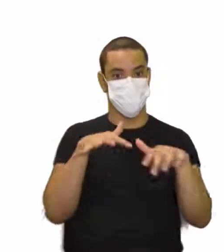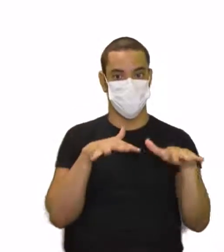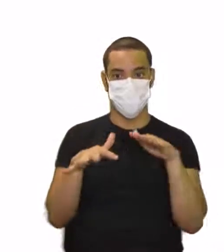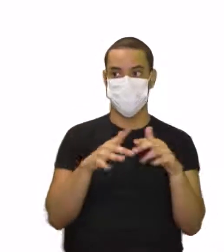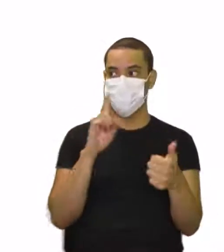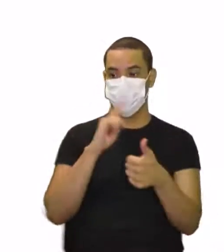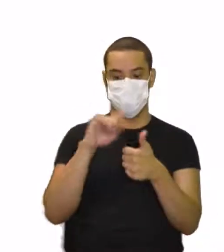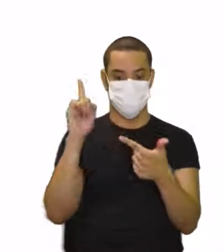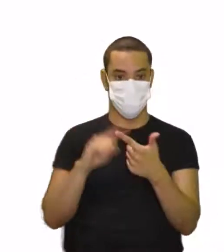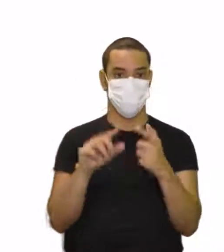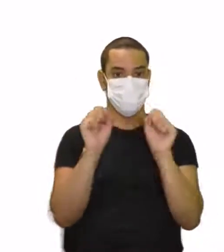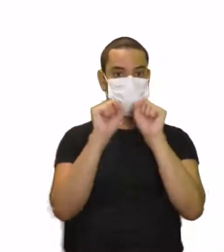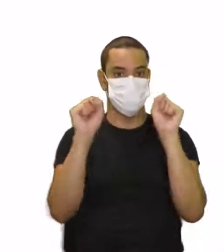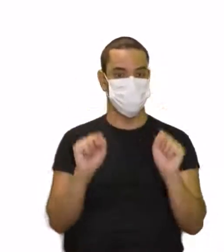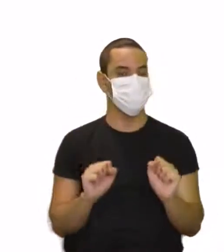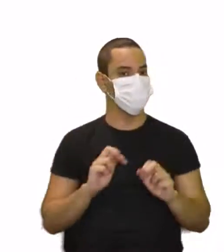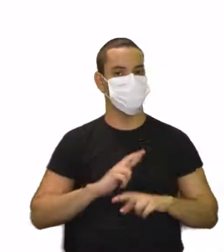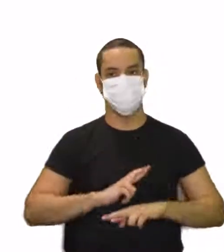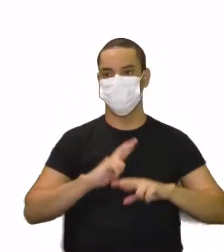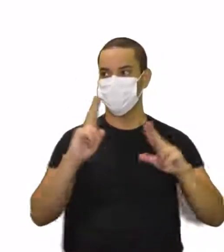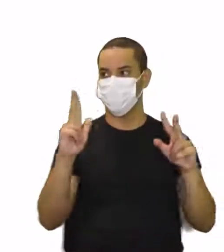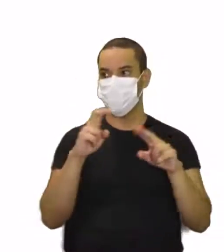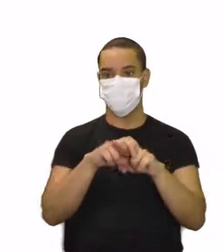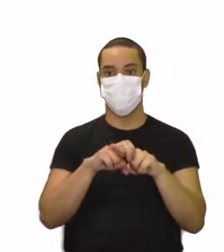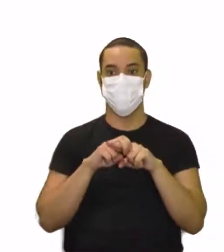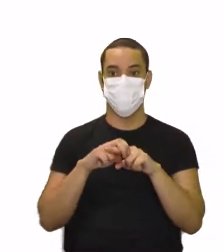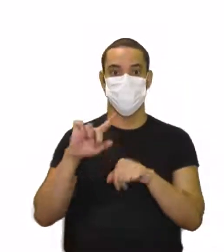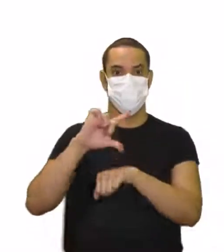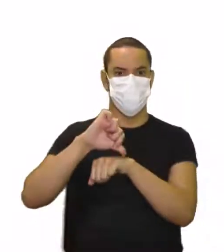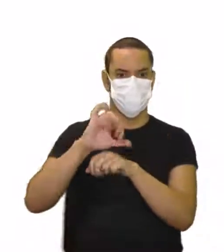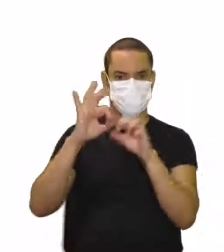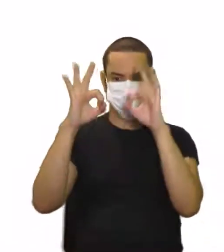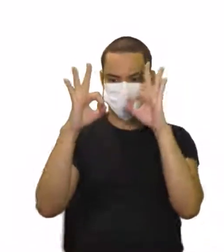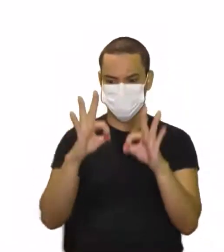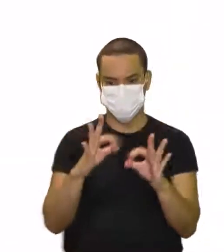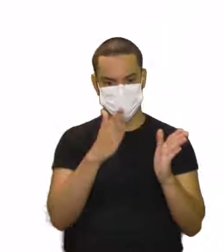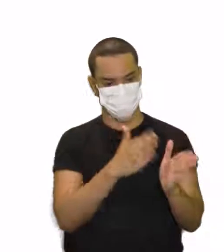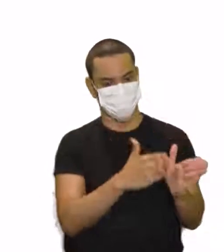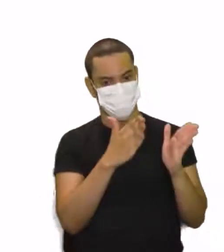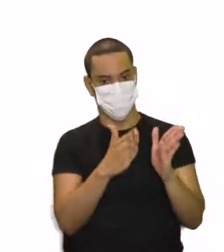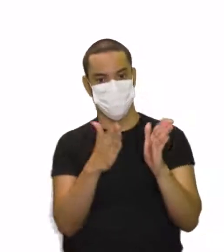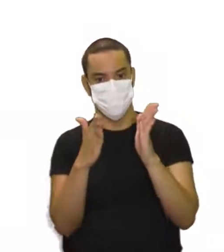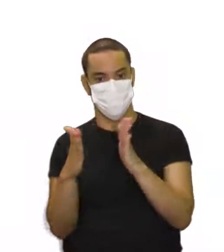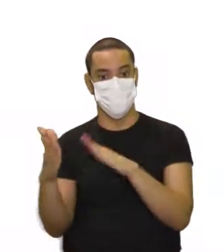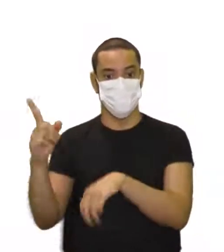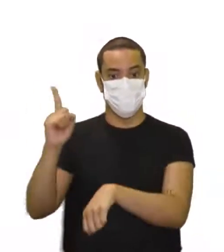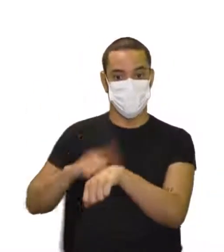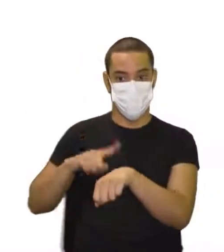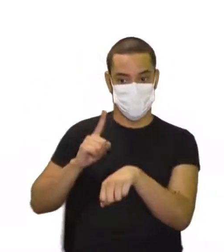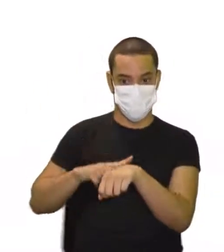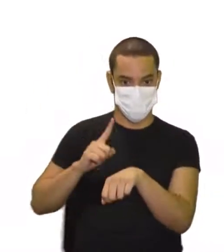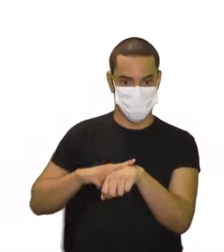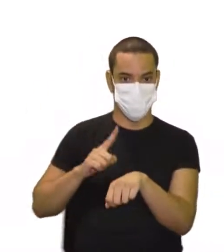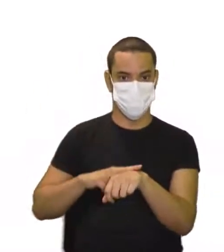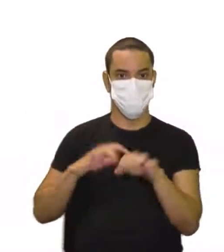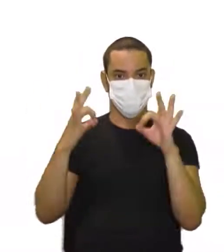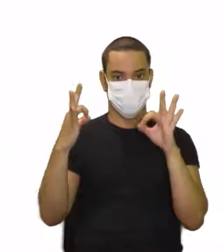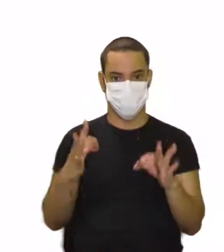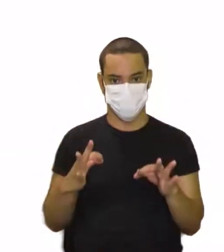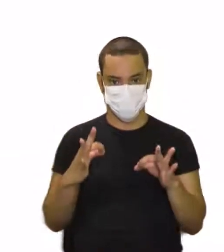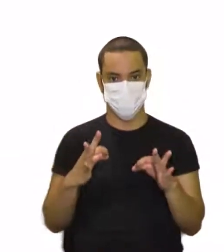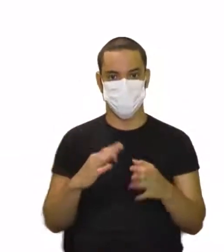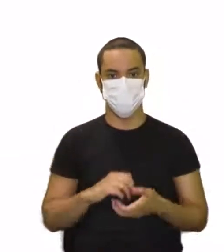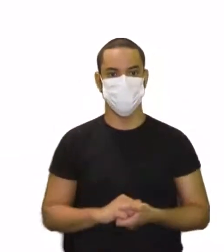sistemas diferentes. Os relógios foram sincronizados, né? T e T', que é o tempo, né? Marcado, aqui,